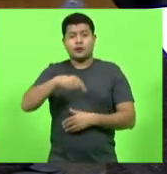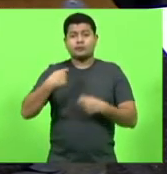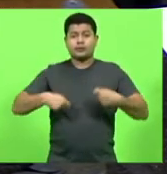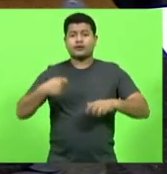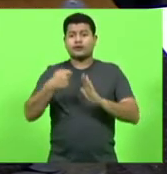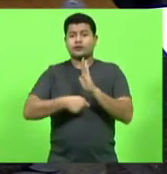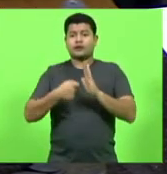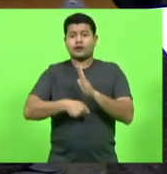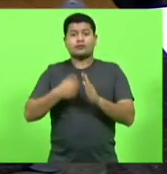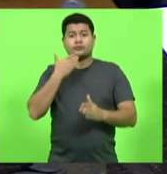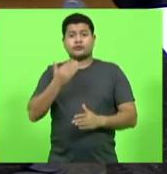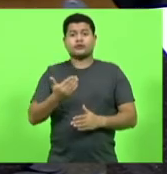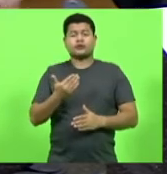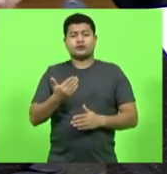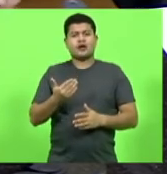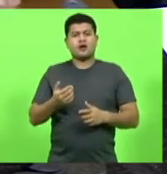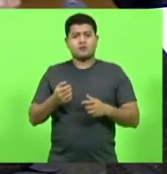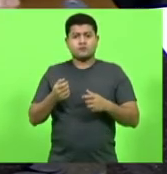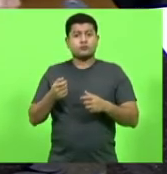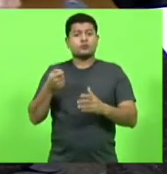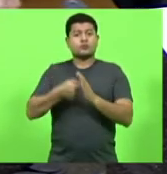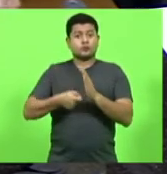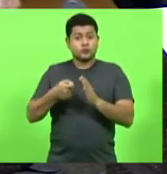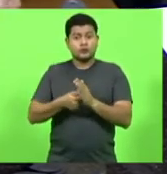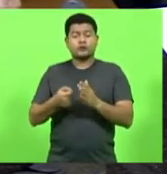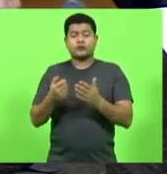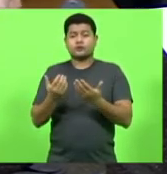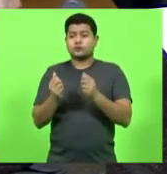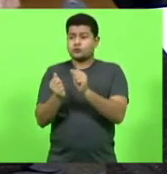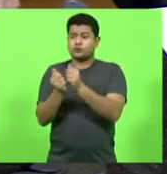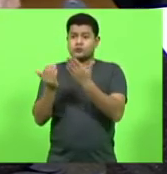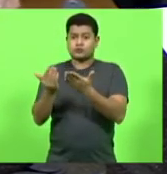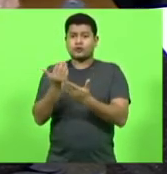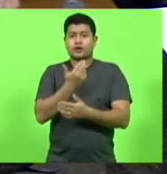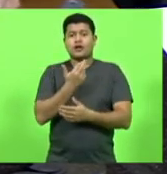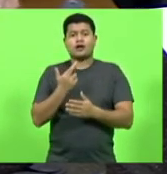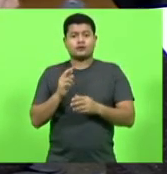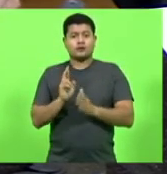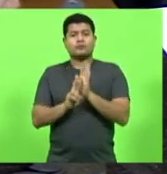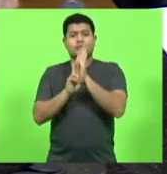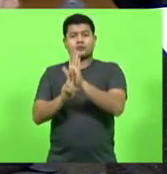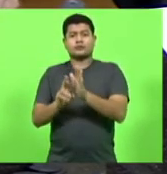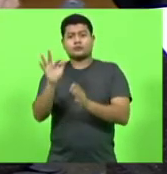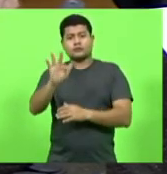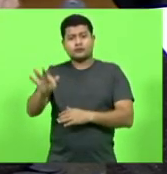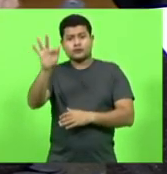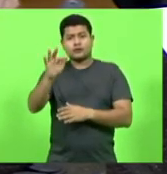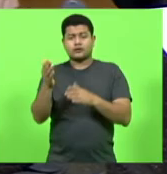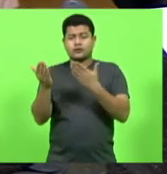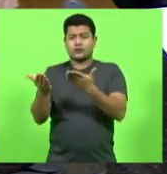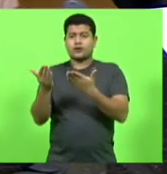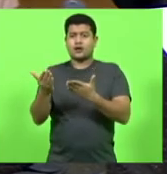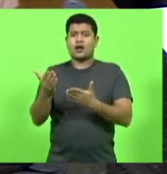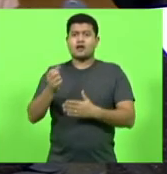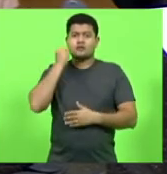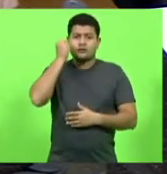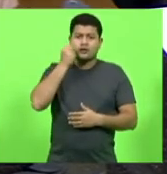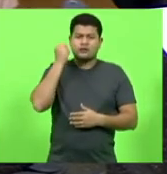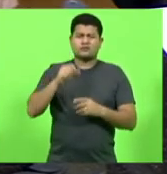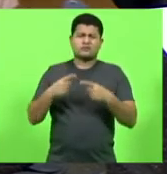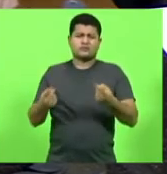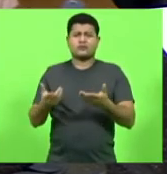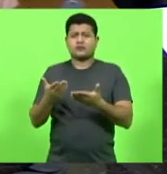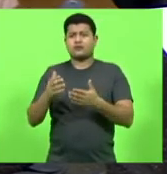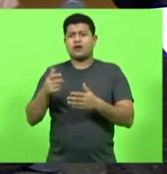solicitar, reivindicar junto com os nossos representantes federais, senadores, enfim, que briguem e lutem e busquem o nosso apoio também